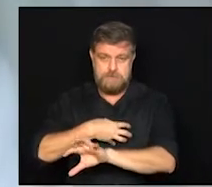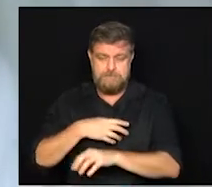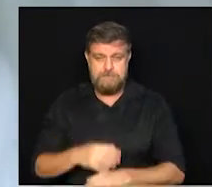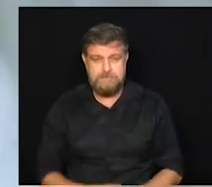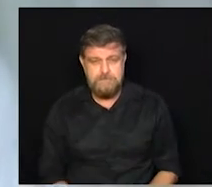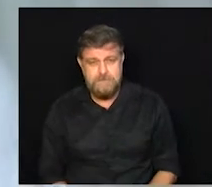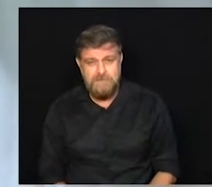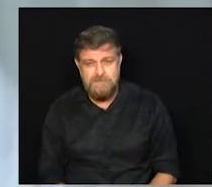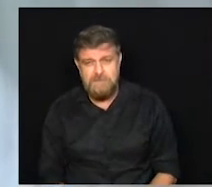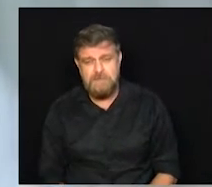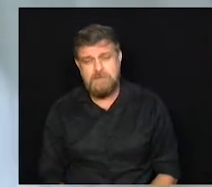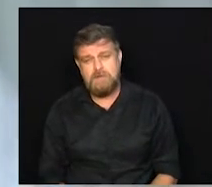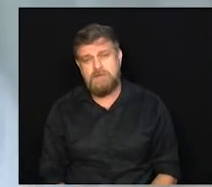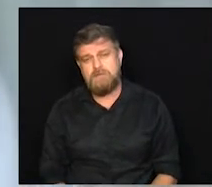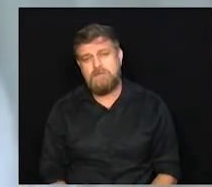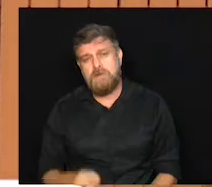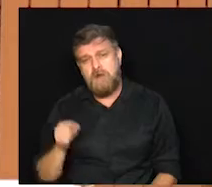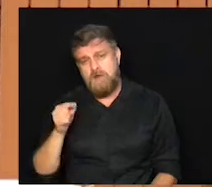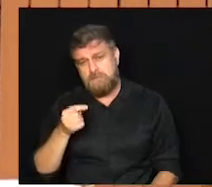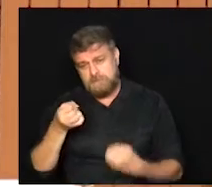Muito bem. Ô, Cláudia, você tocou aí